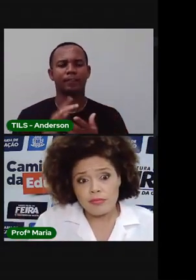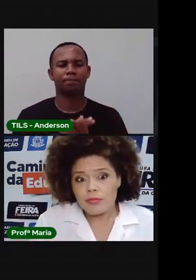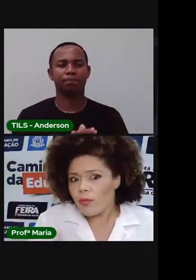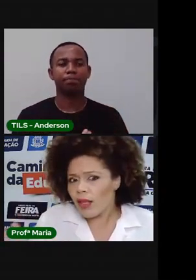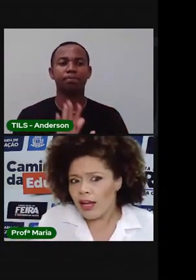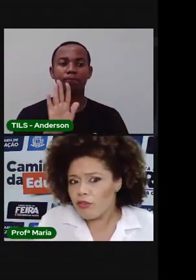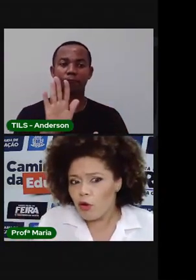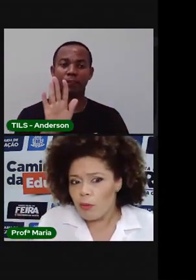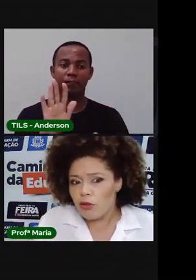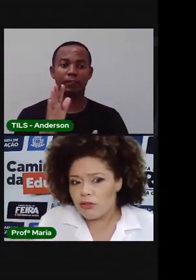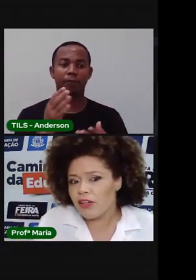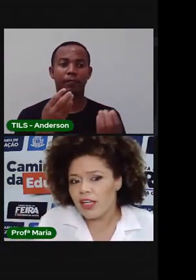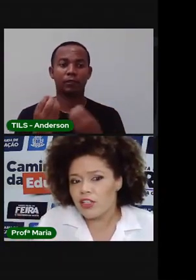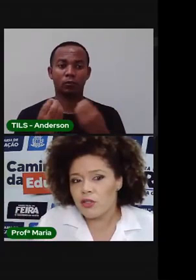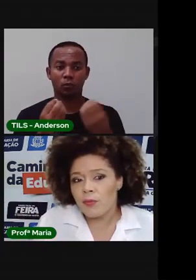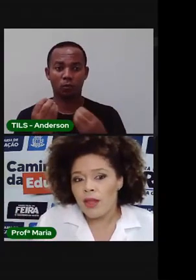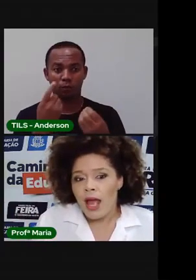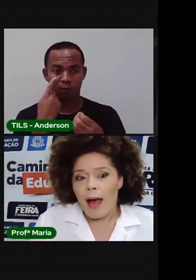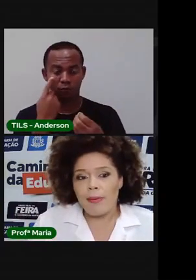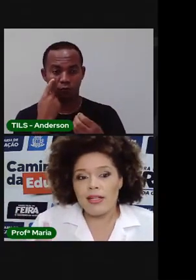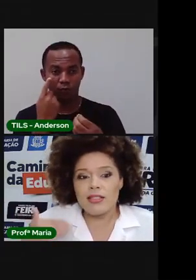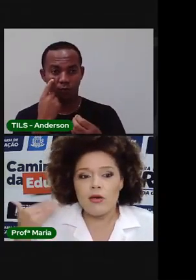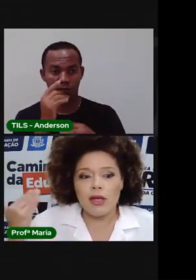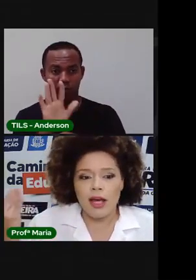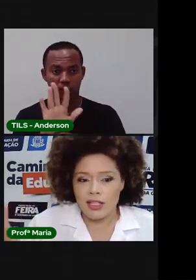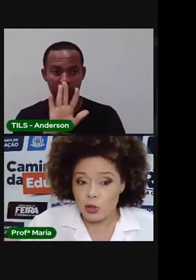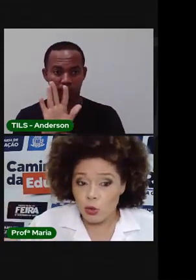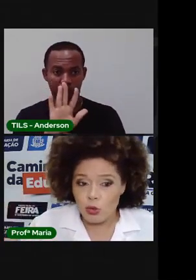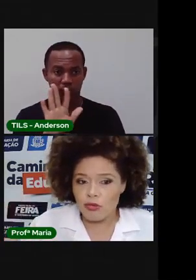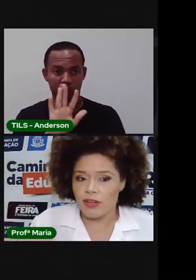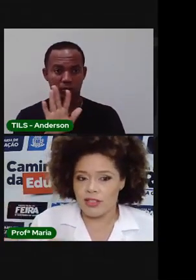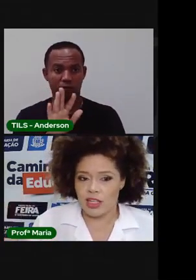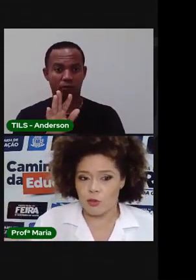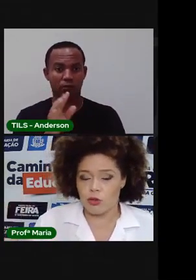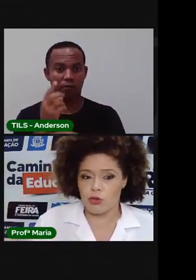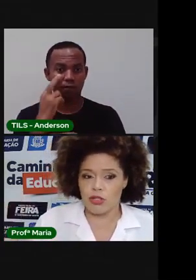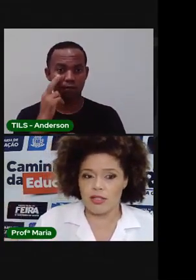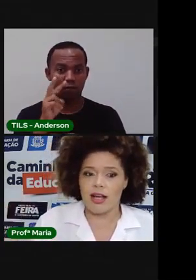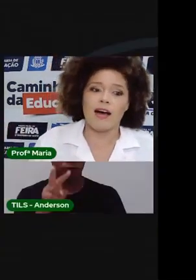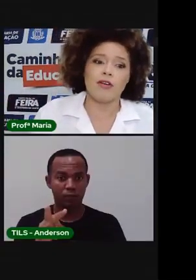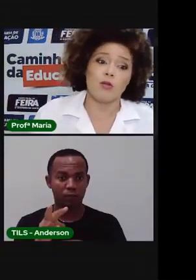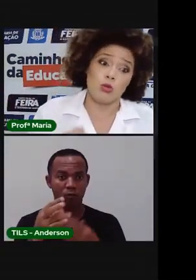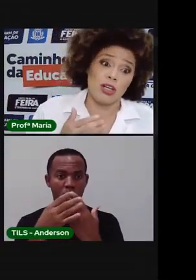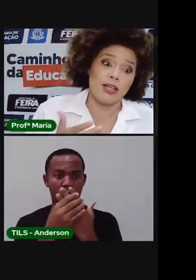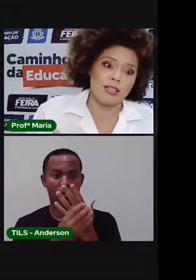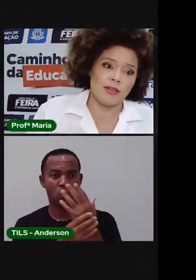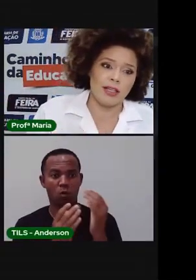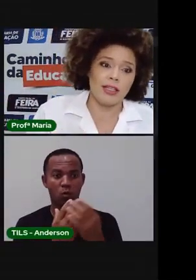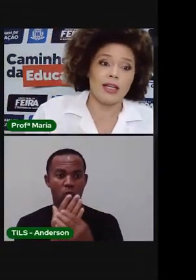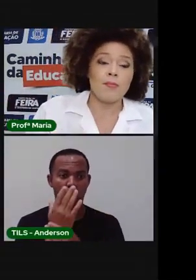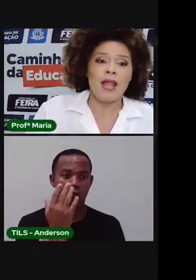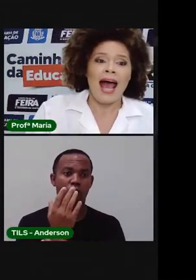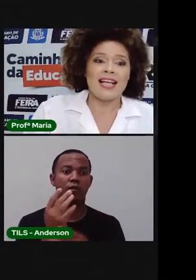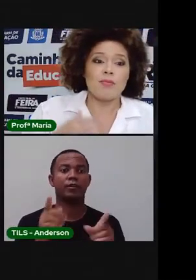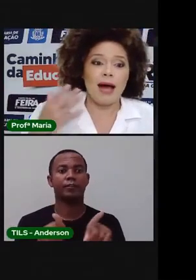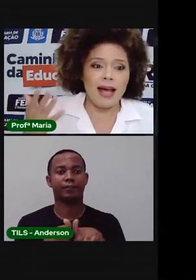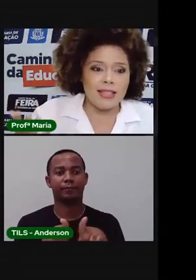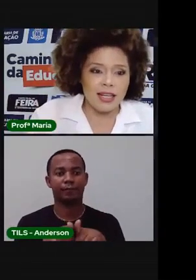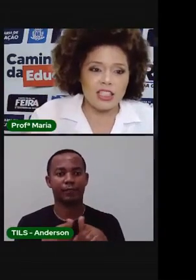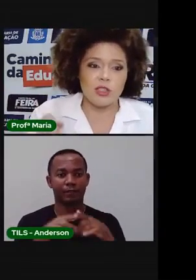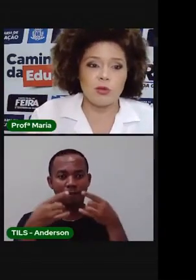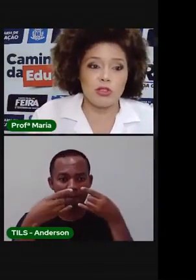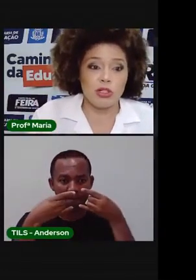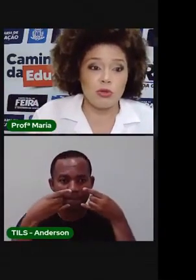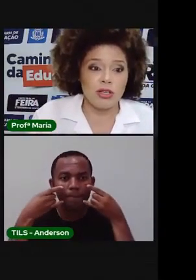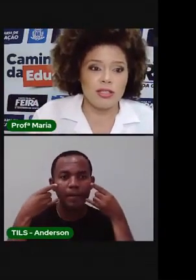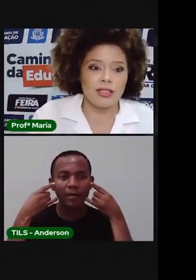reportagem, ela ficou um pouco diferente. Apareceu o quê? As luvas que as pessoas utilizam ainda, as